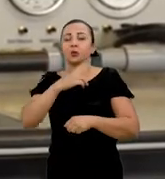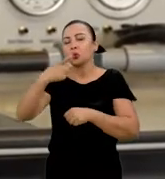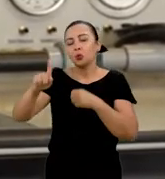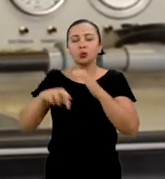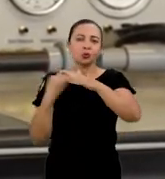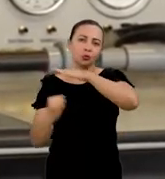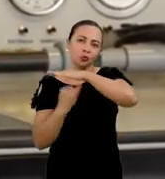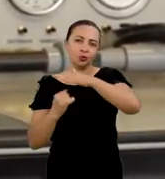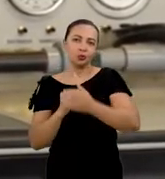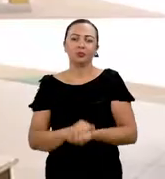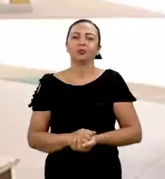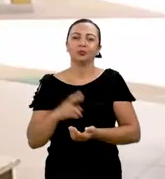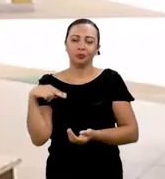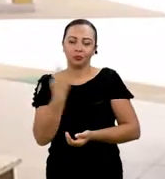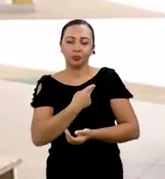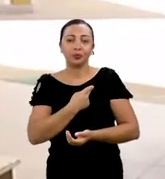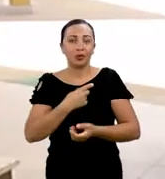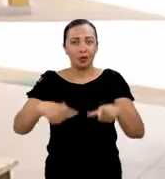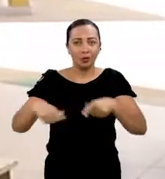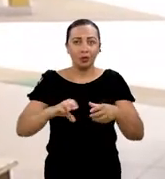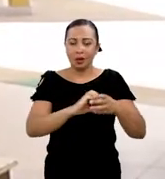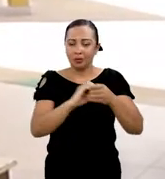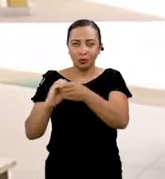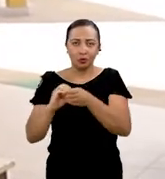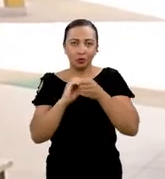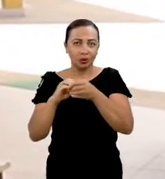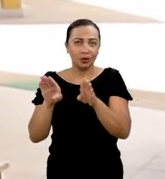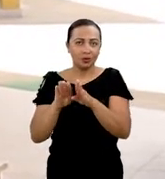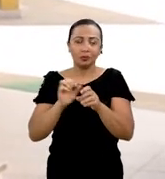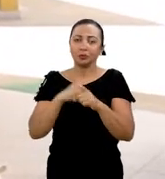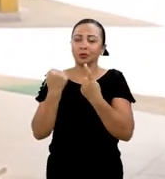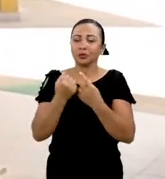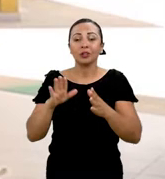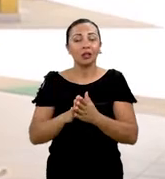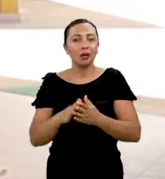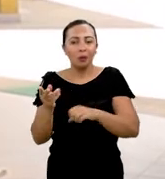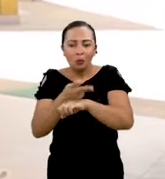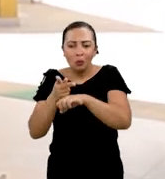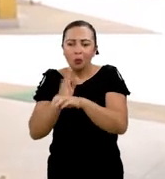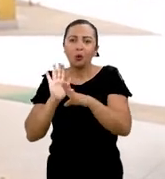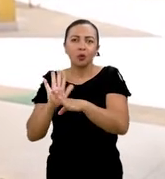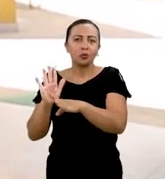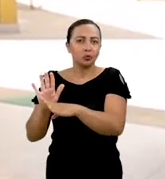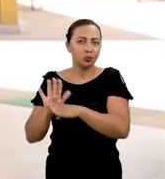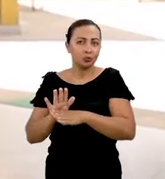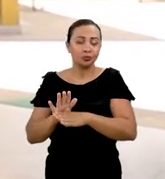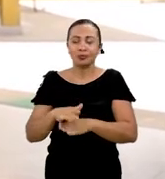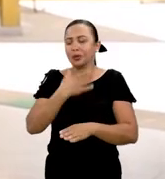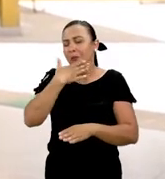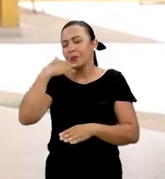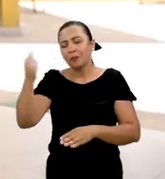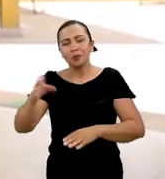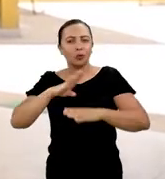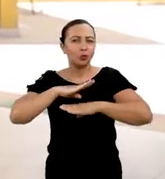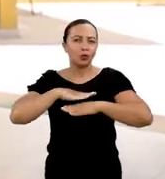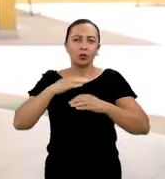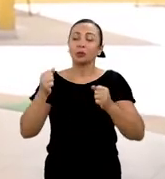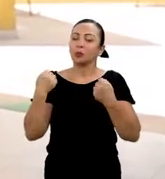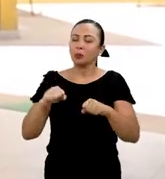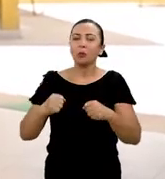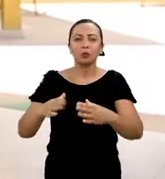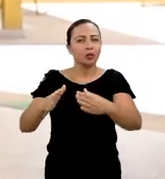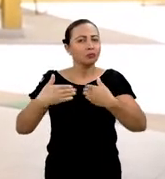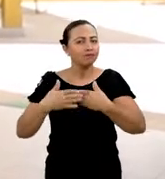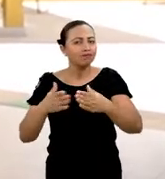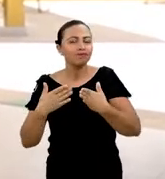os três principais nós atuamos com as cooperativas e associações a gente tenta ajudar elas da melhor forma